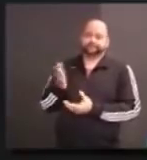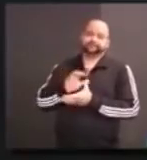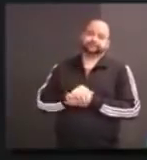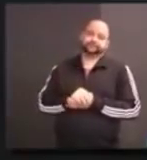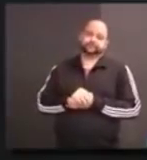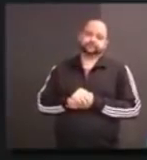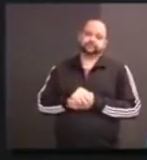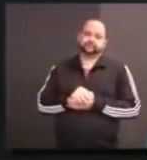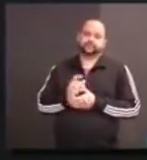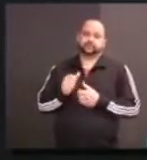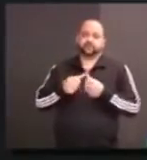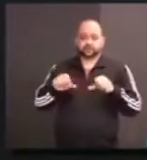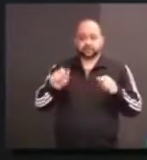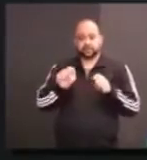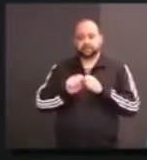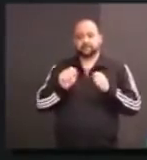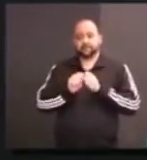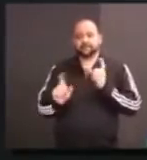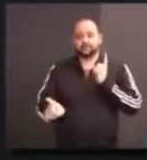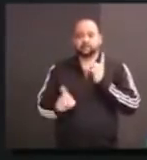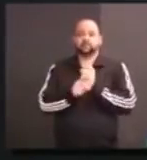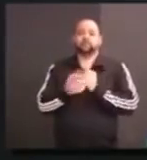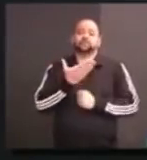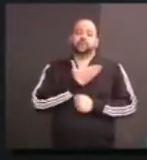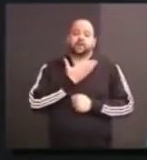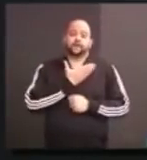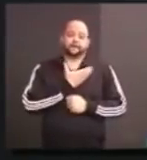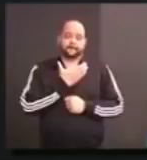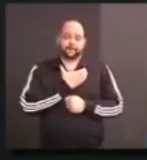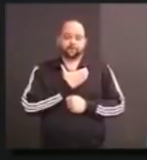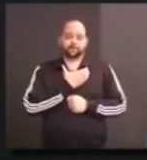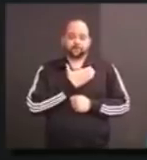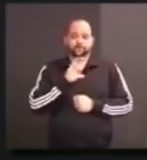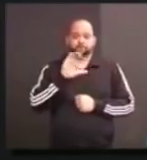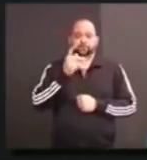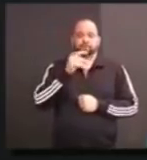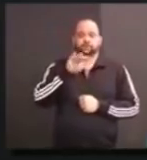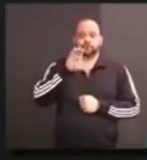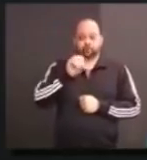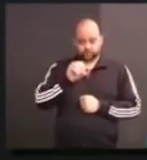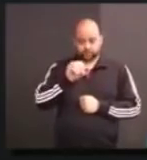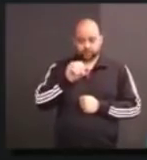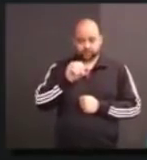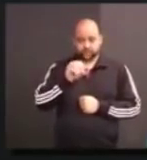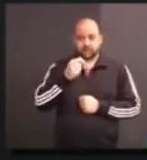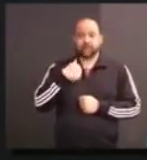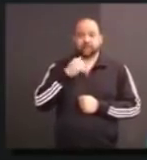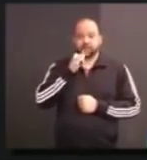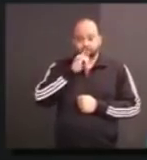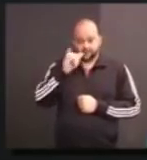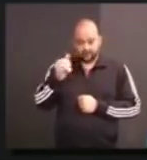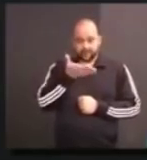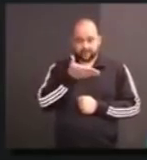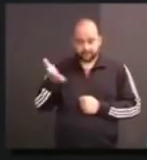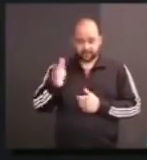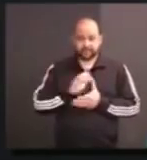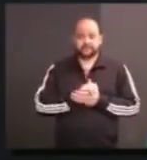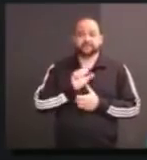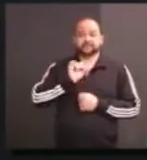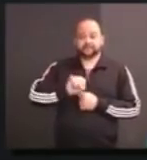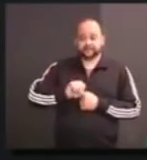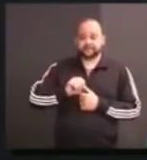Estamos fazendo um encontro dos amigos de Chico Xavier. E eu vou dizer a vocês, se não